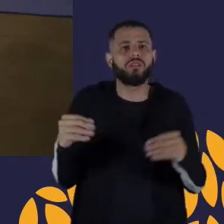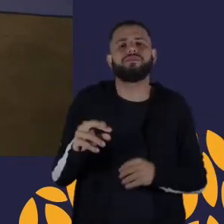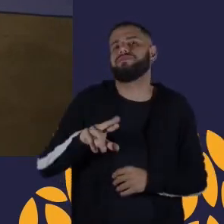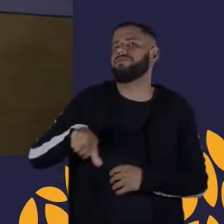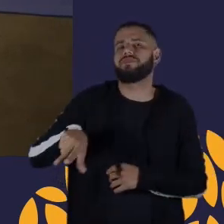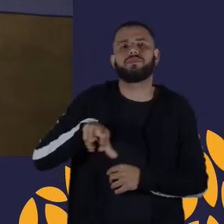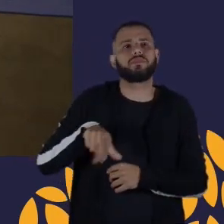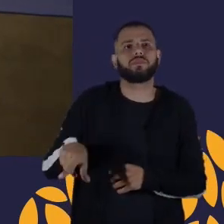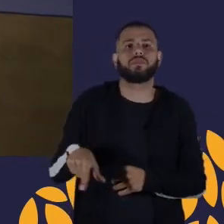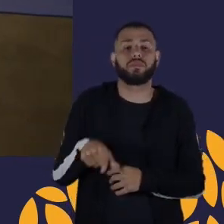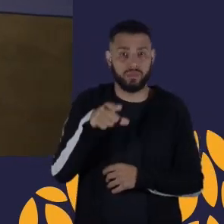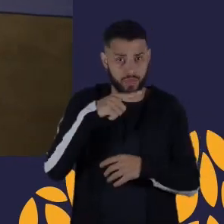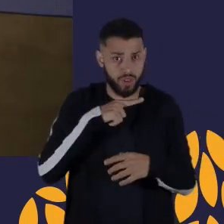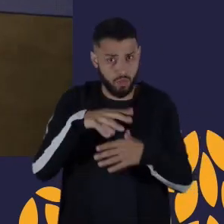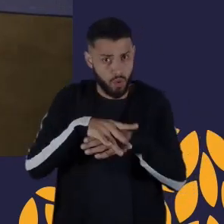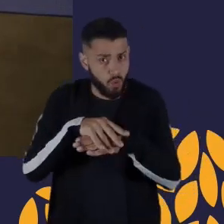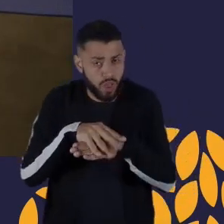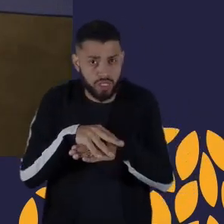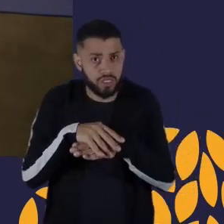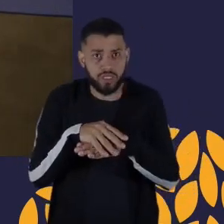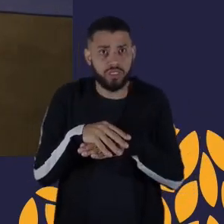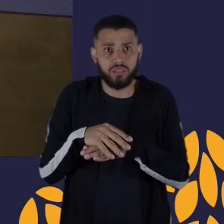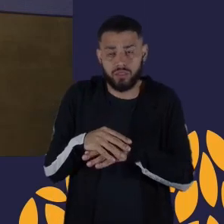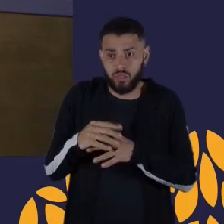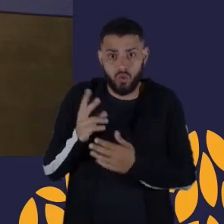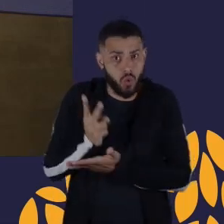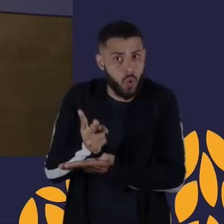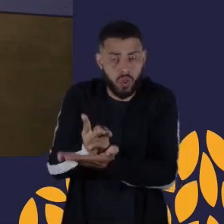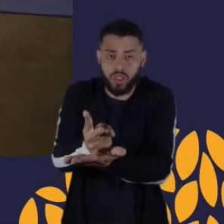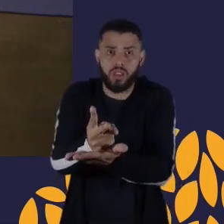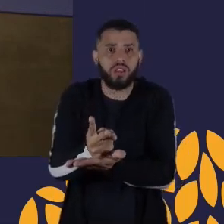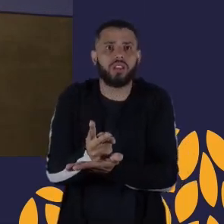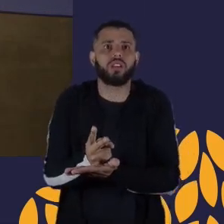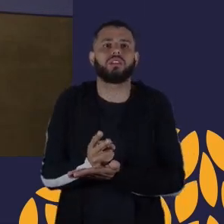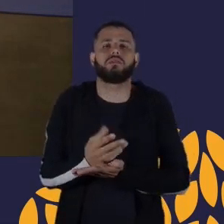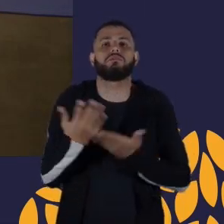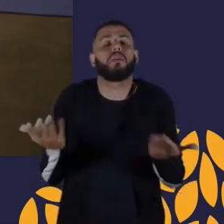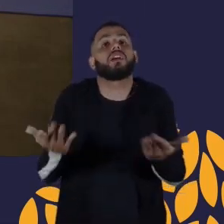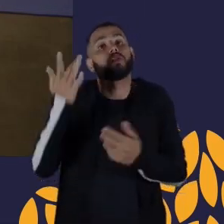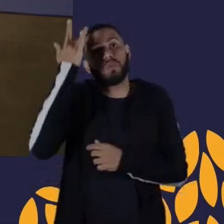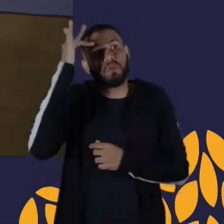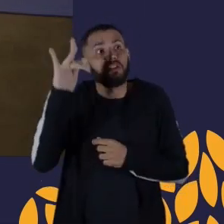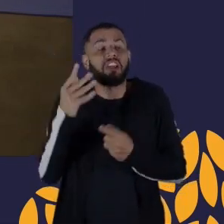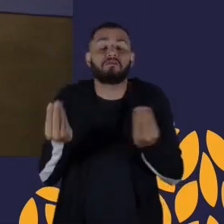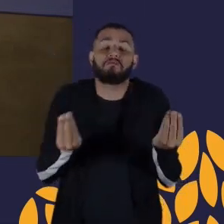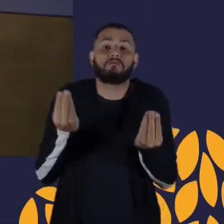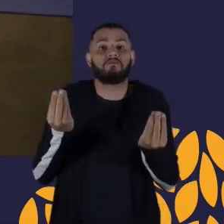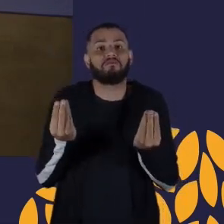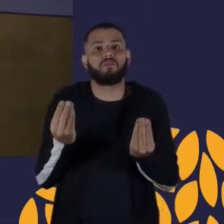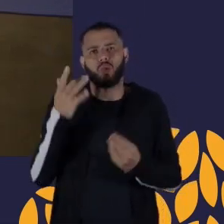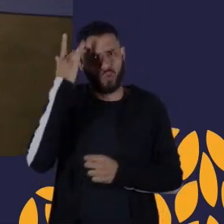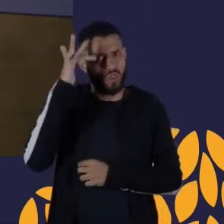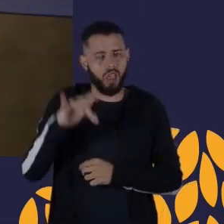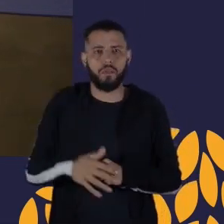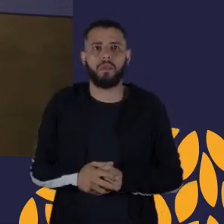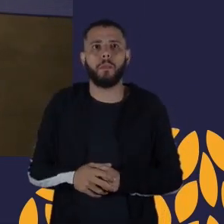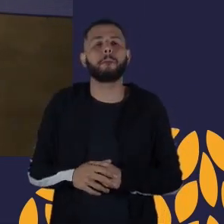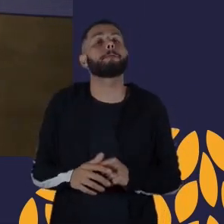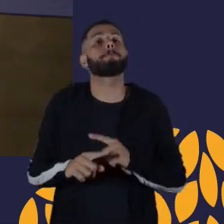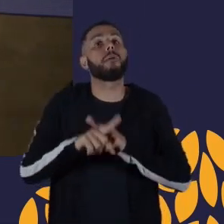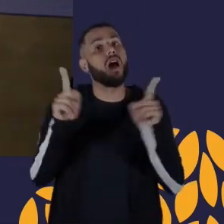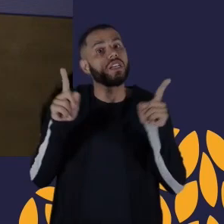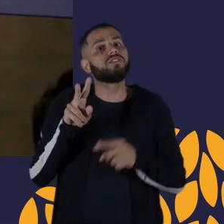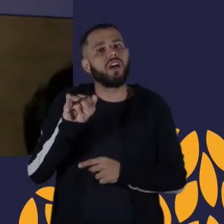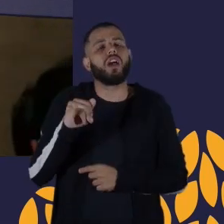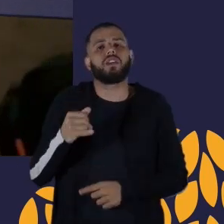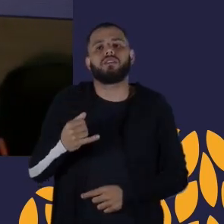tem uma doença crônica. Se nós curamos algo, vamos ver, não sabemos ainda. Mas vai ter melhor vida.